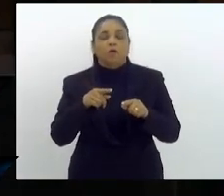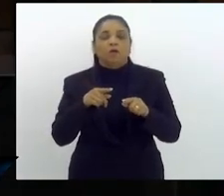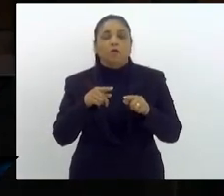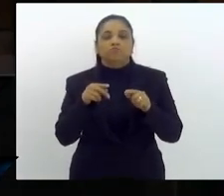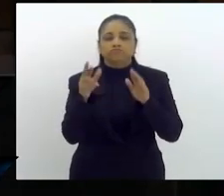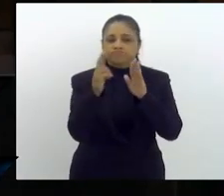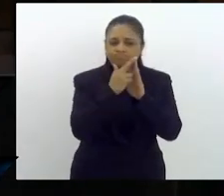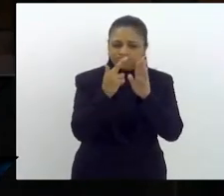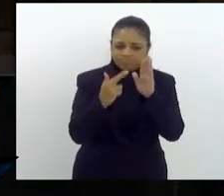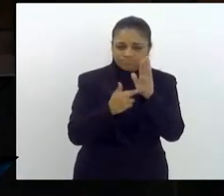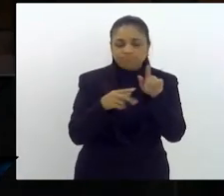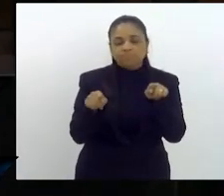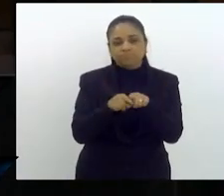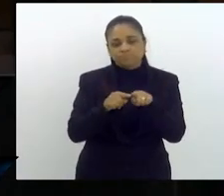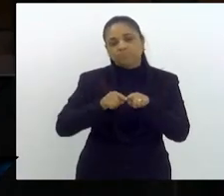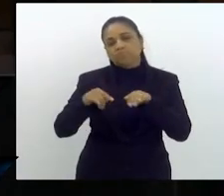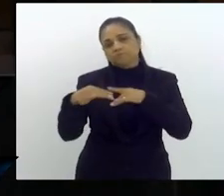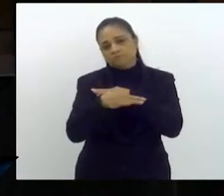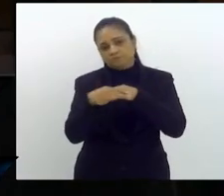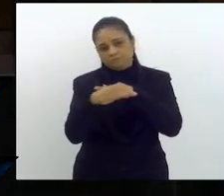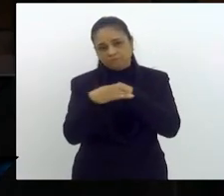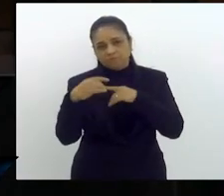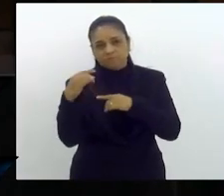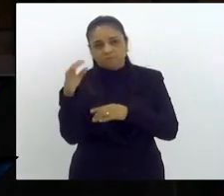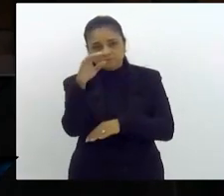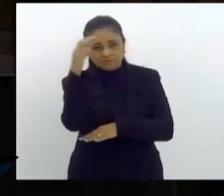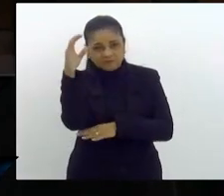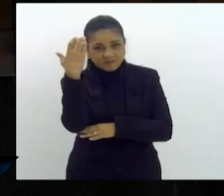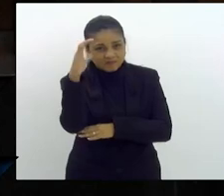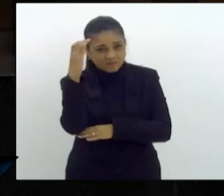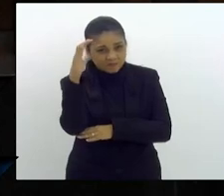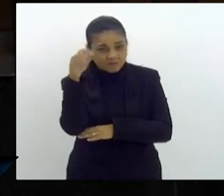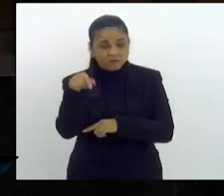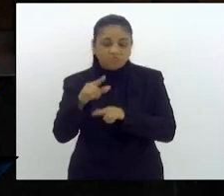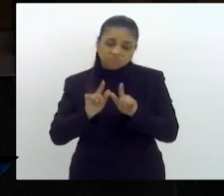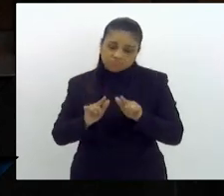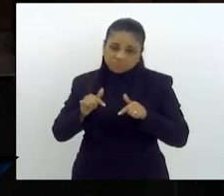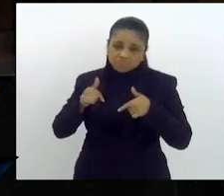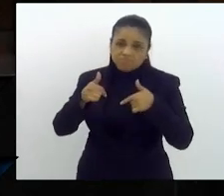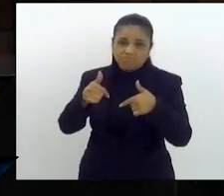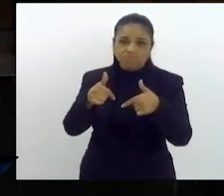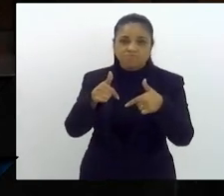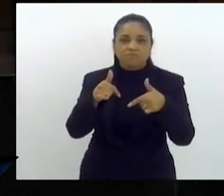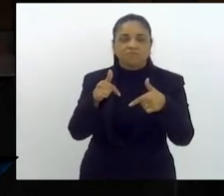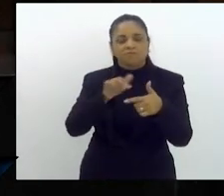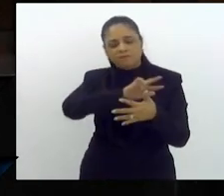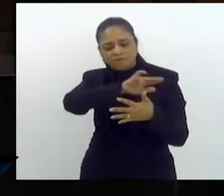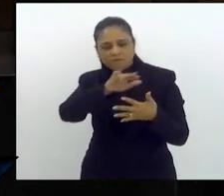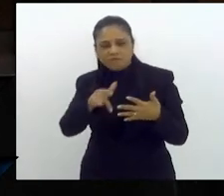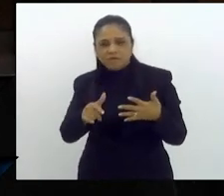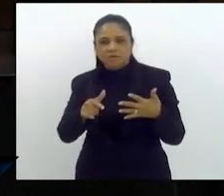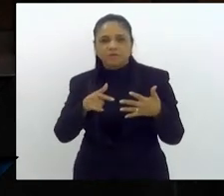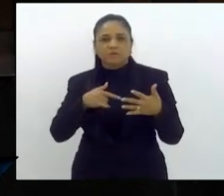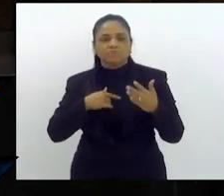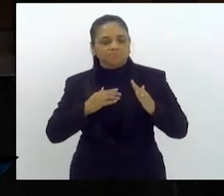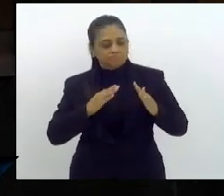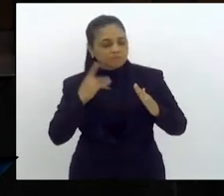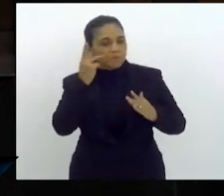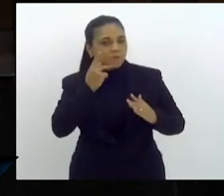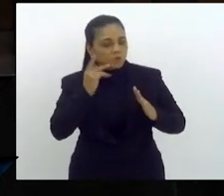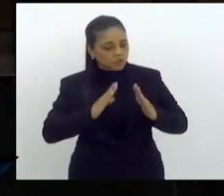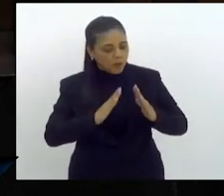na cidade Niterói onde promovemos com isso uma série de ações na política Habitacional de interesse social